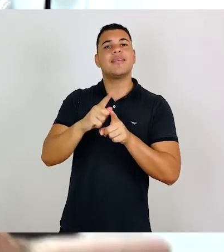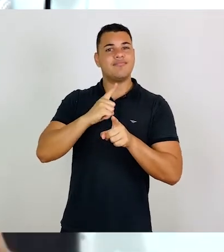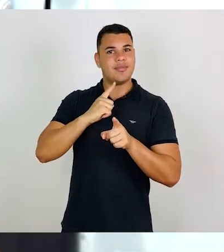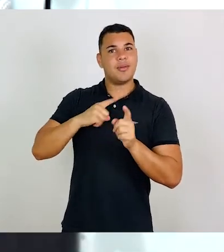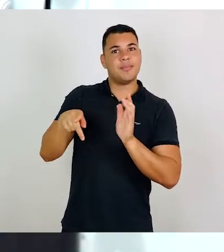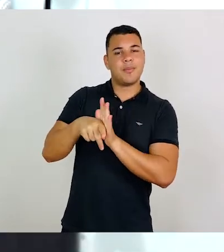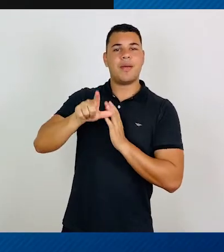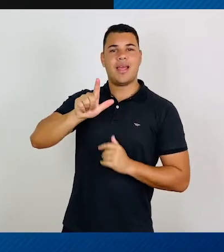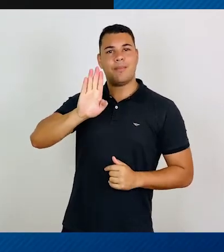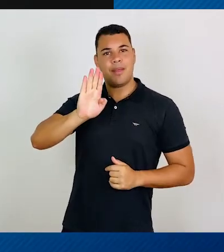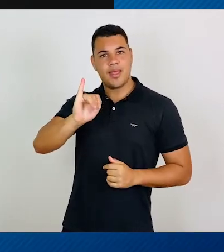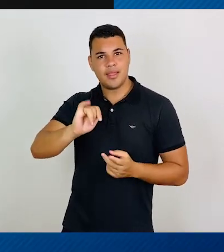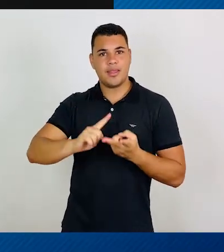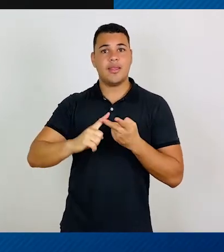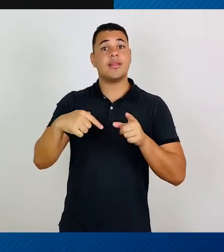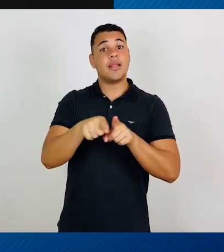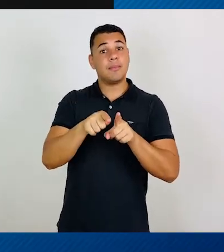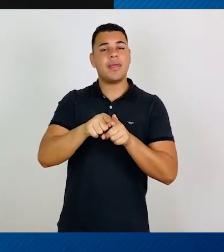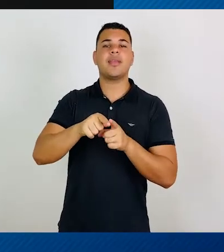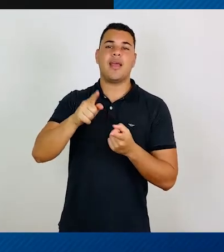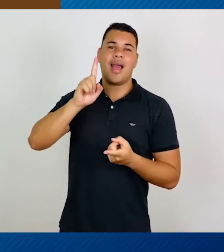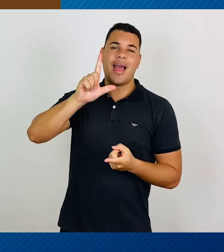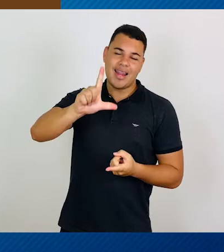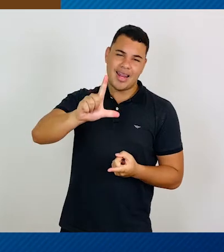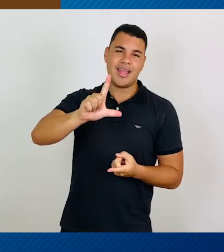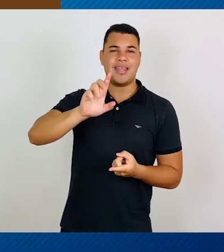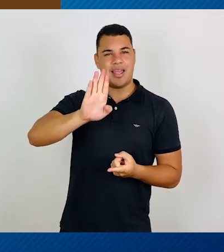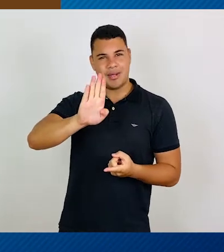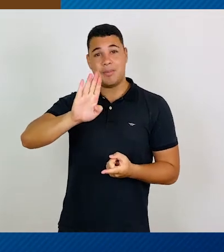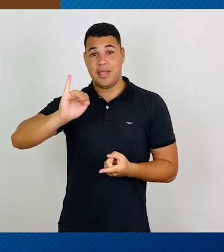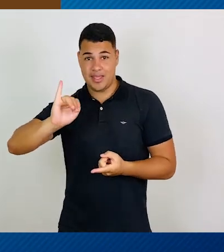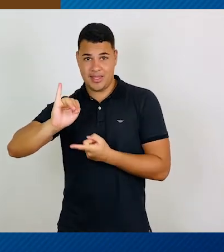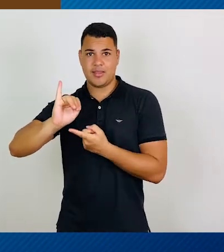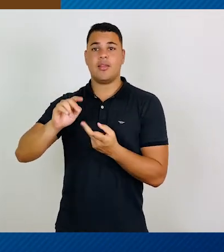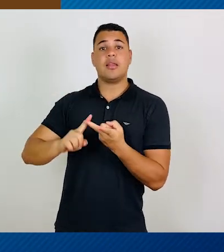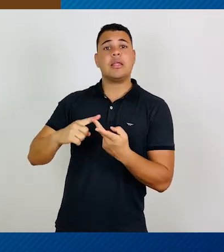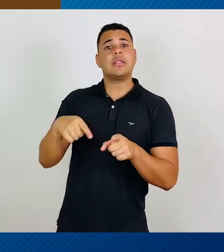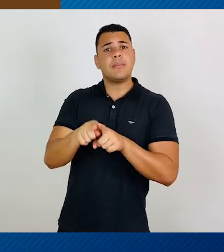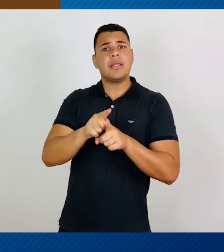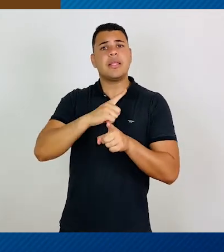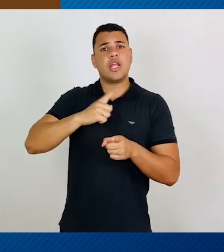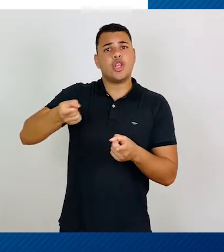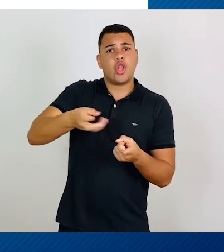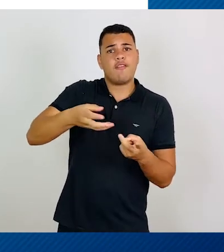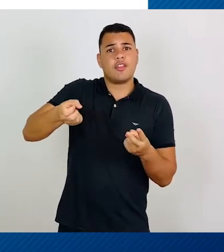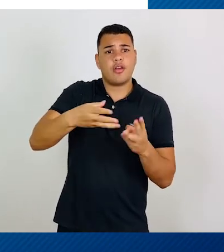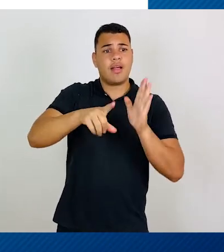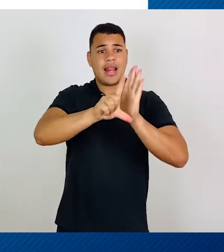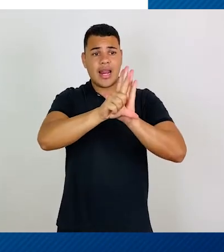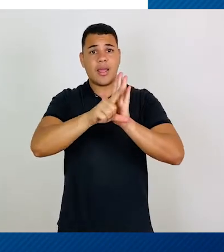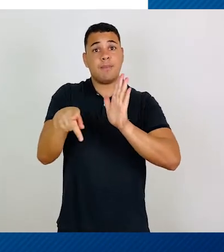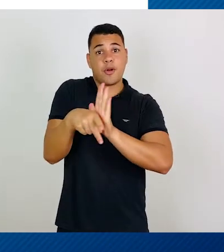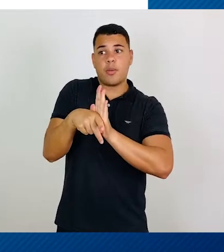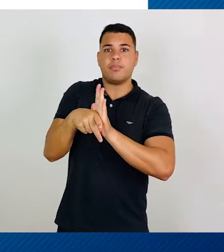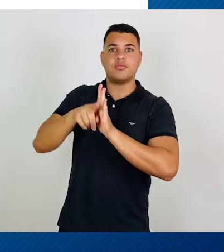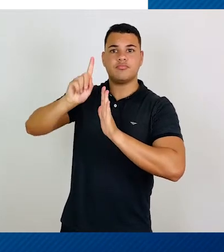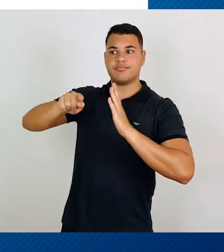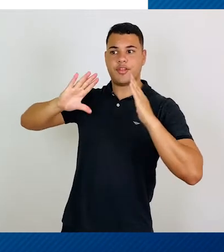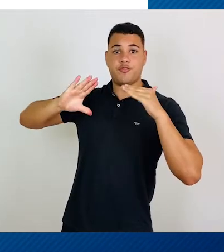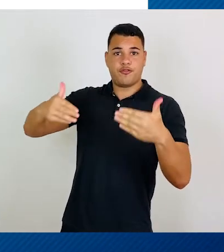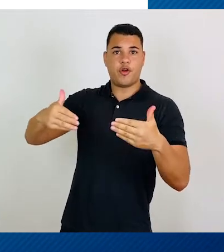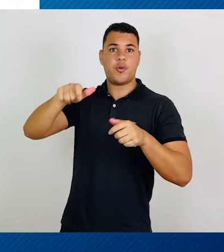legislações anteriores, como a Constituição Federal, da nossa Lei de Diretrizes e Bases da Educação, a Lei Brasileira